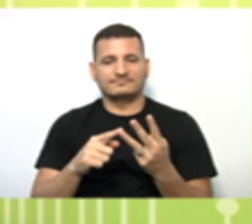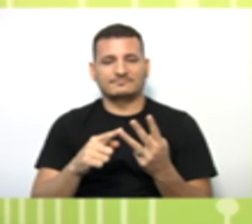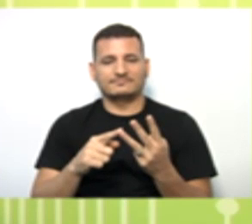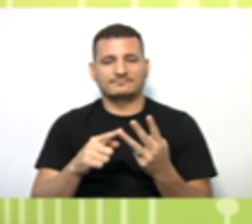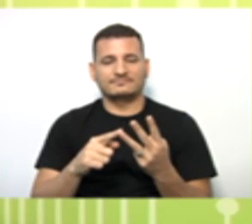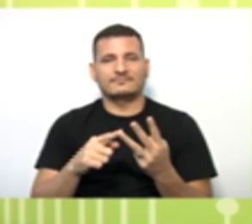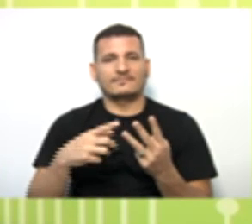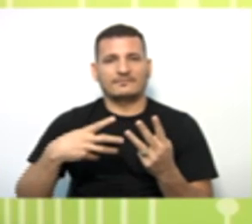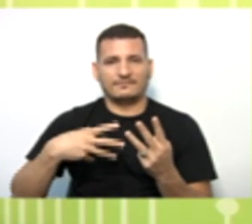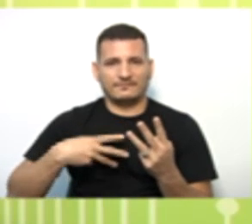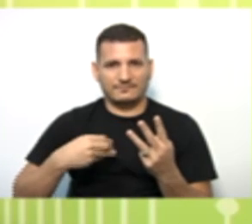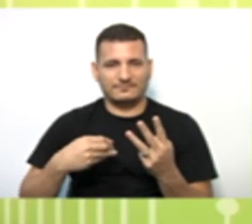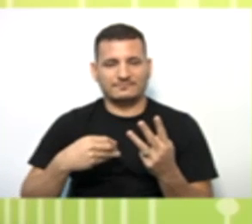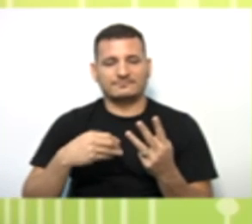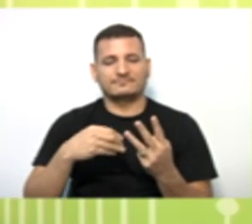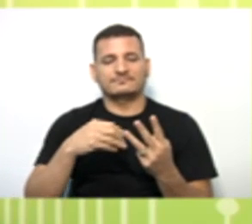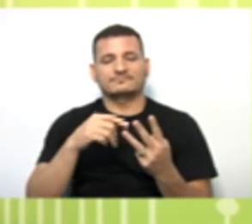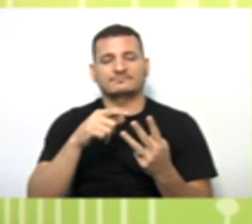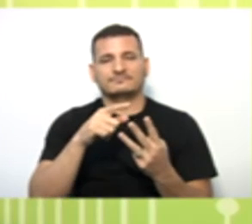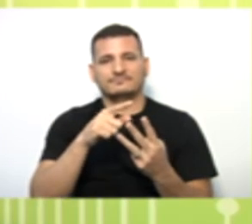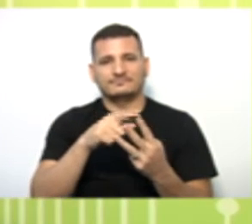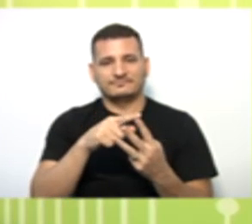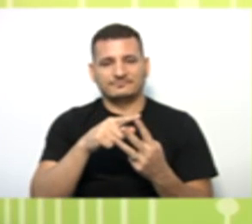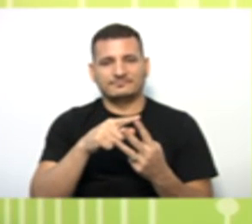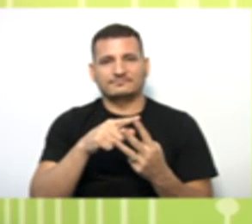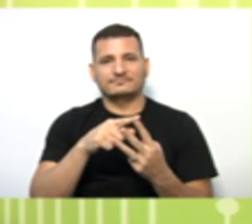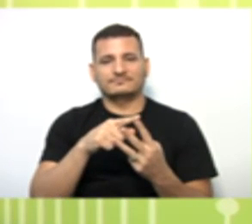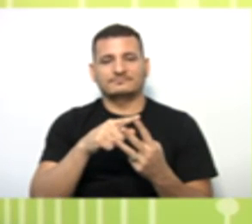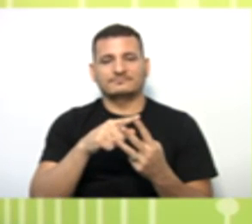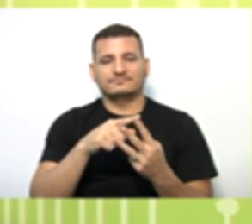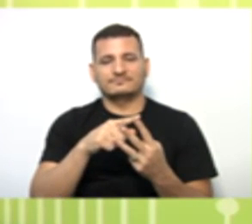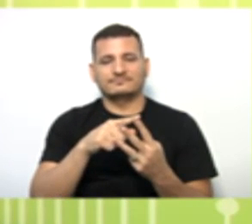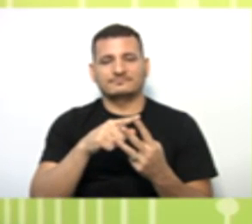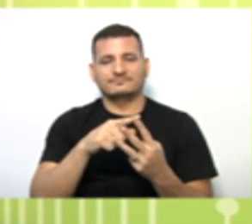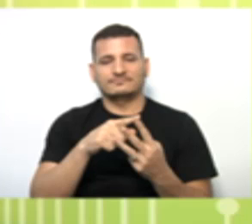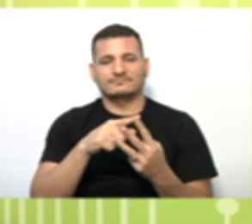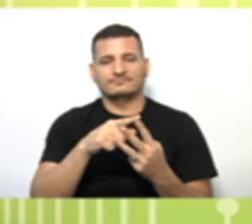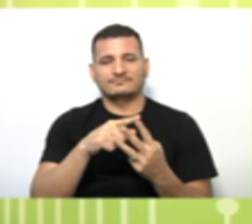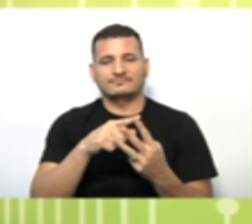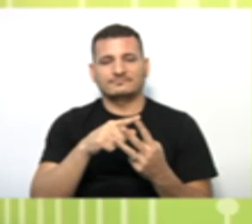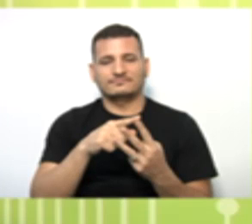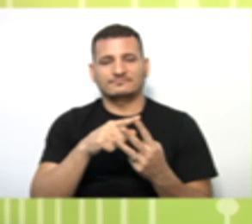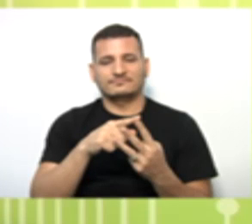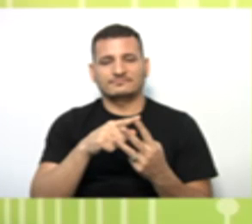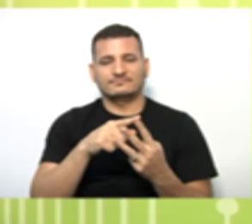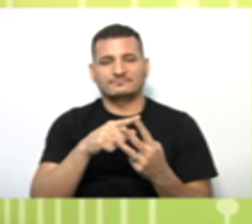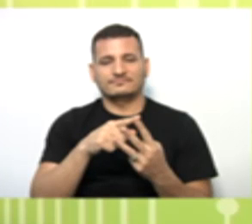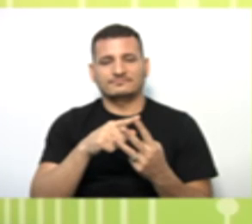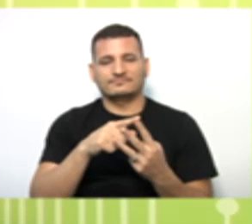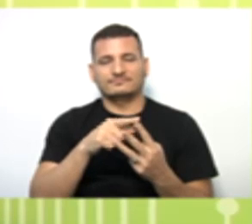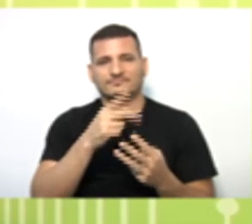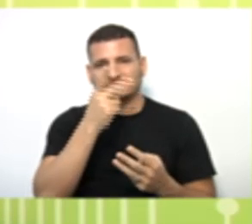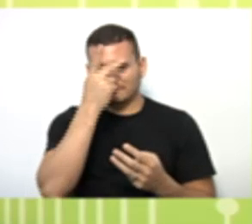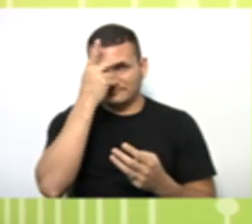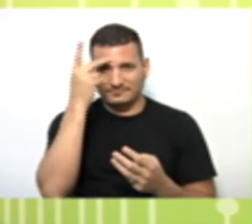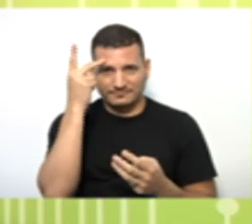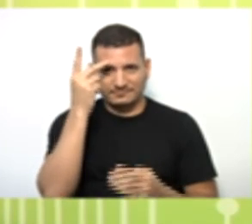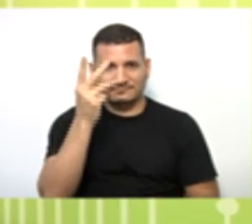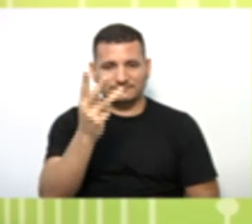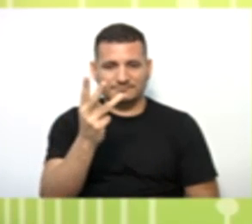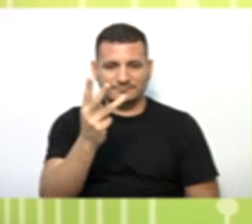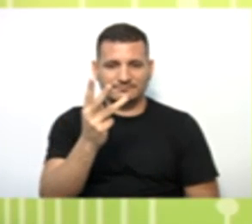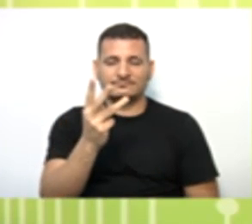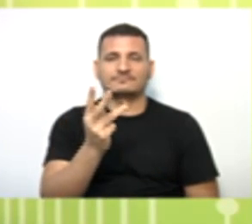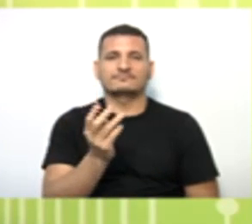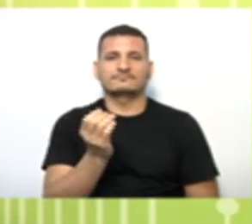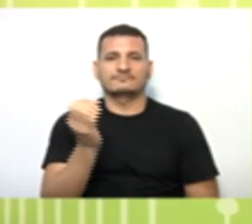filho desse pai. Então, os 2 são filhos, tá, gente? Então, aí resolvida a nossa questão, tá? 3 pessoas foram viajar. O